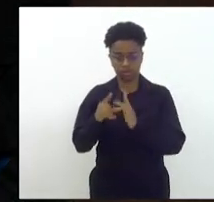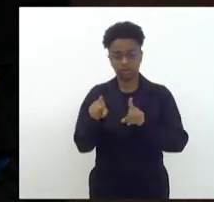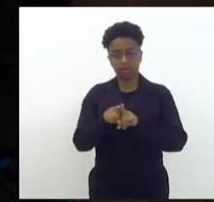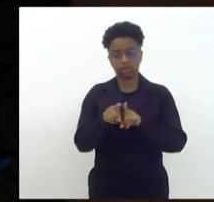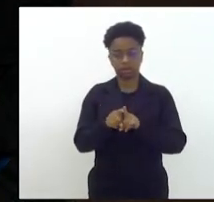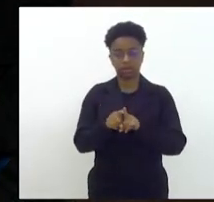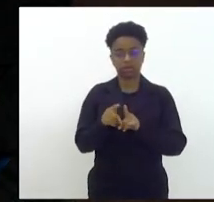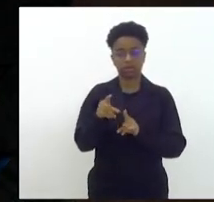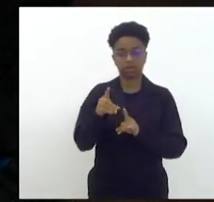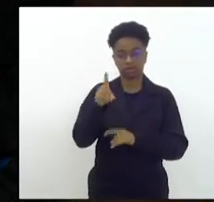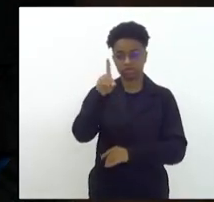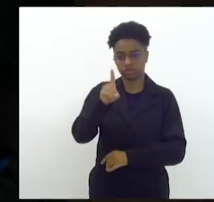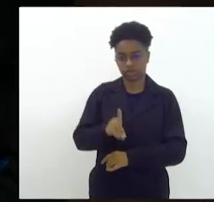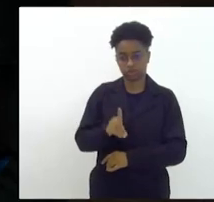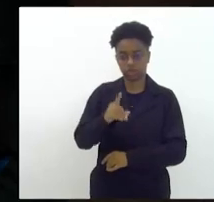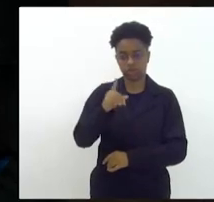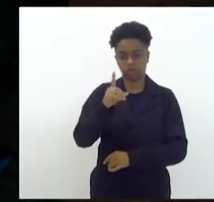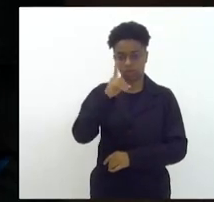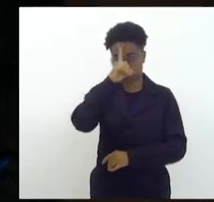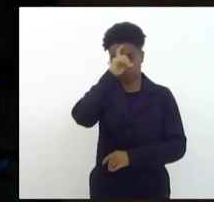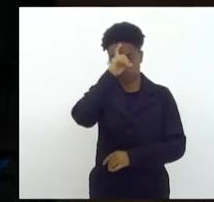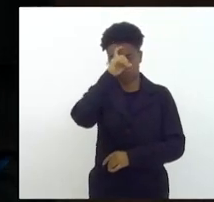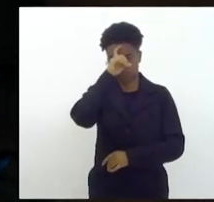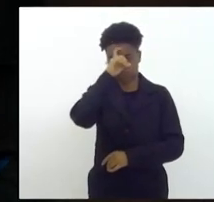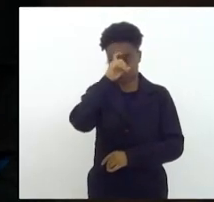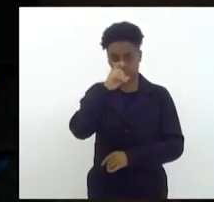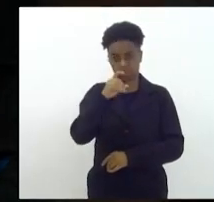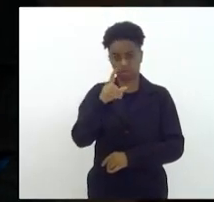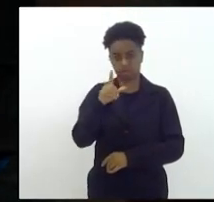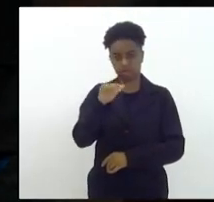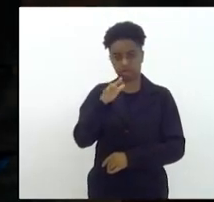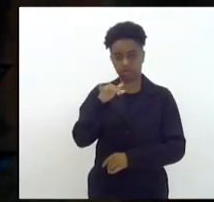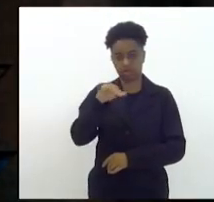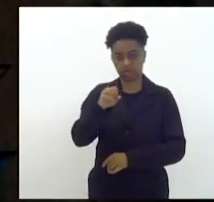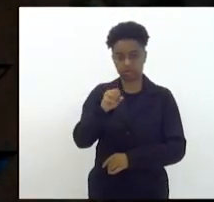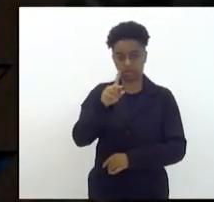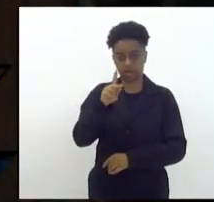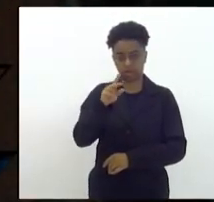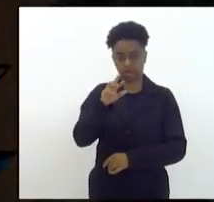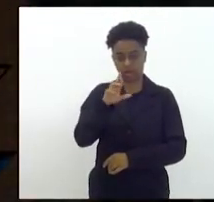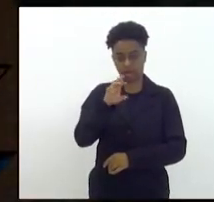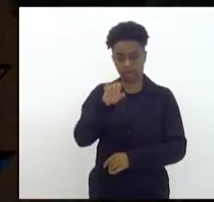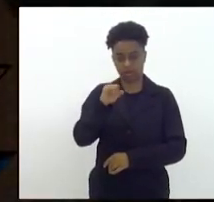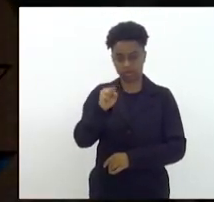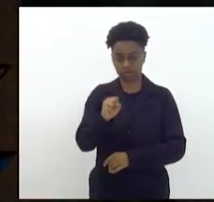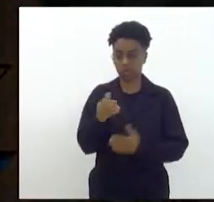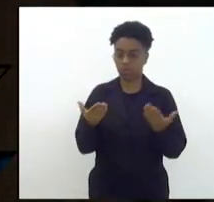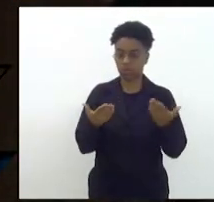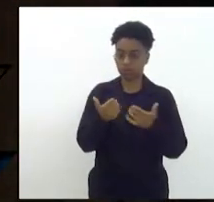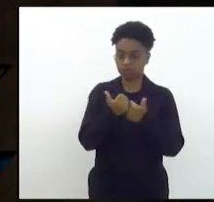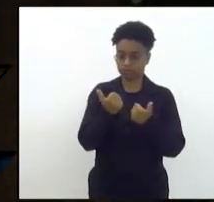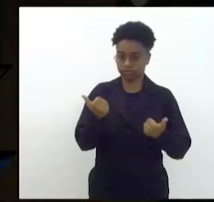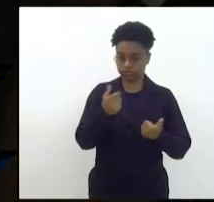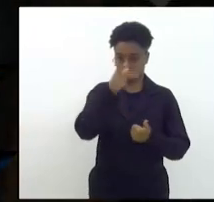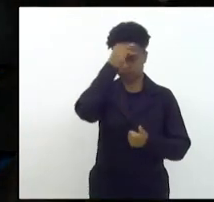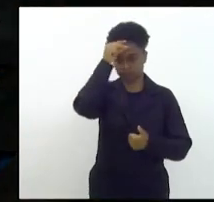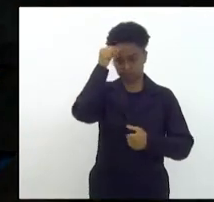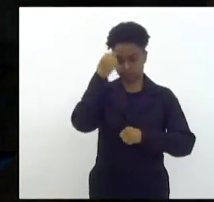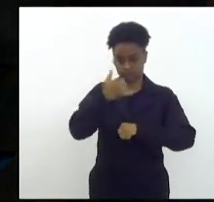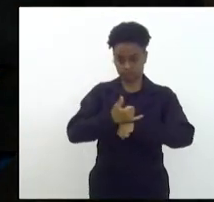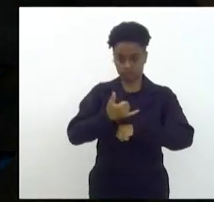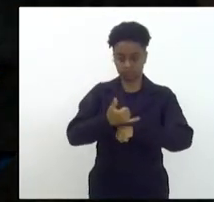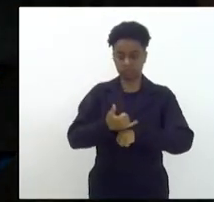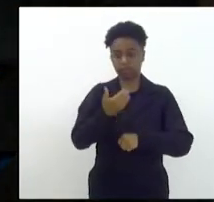diretor do hospital em Jesus Reis e hoje ele é o vice-prefeito de Volta Redonda